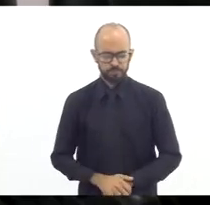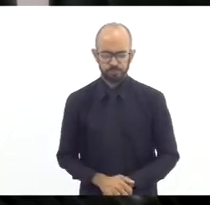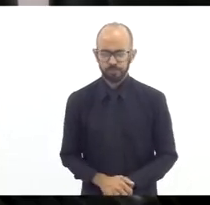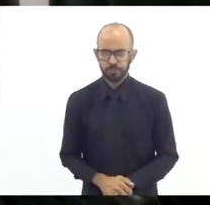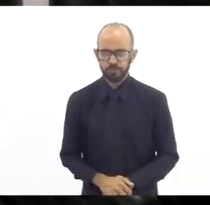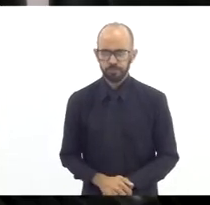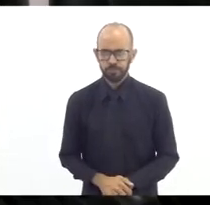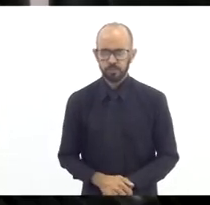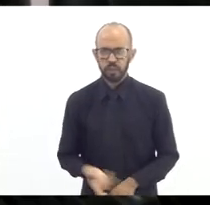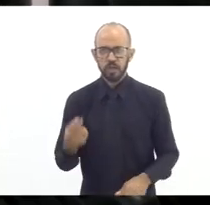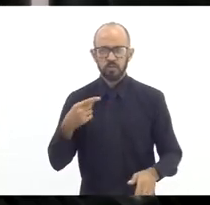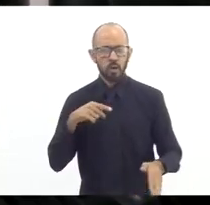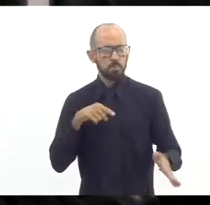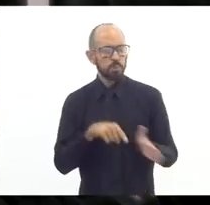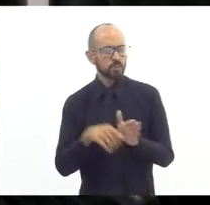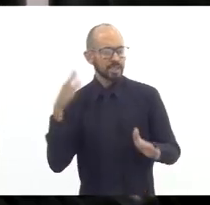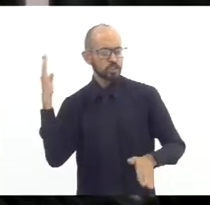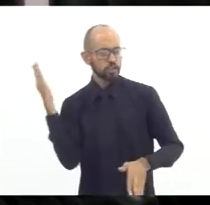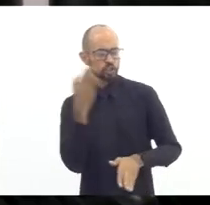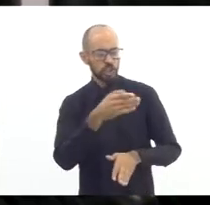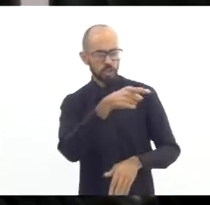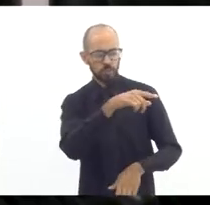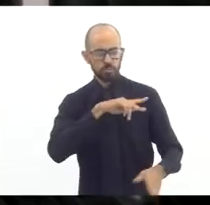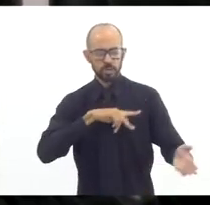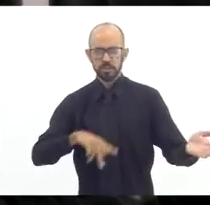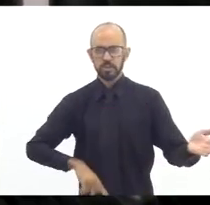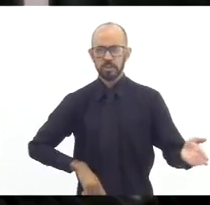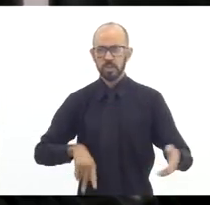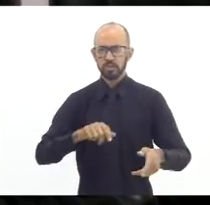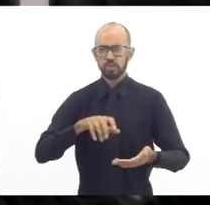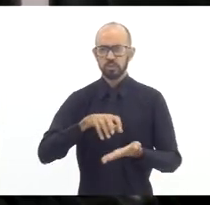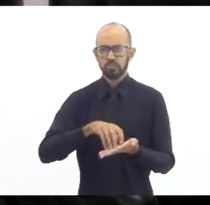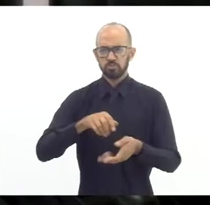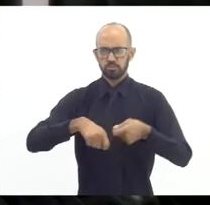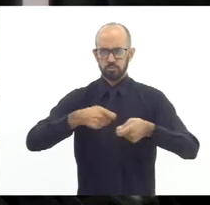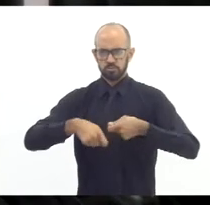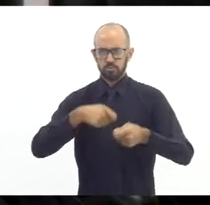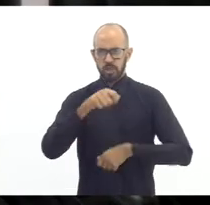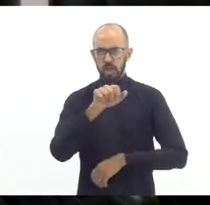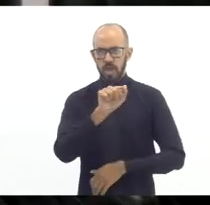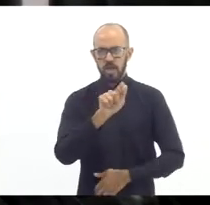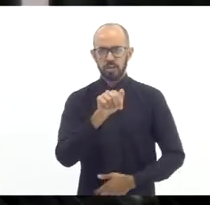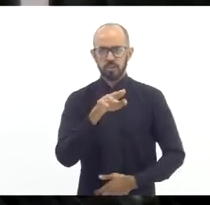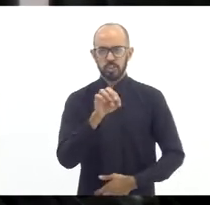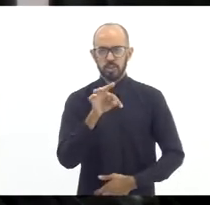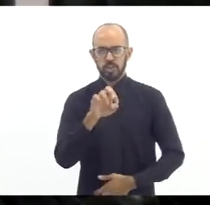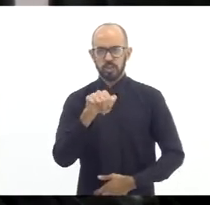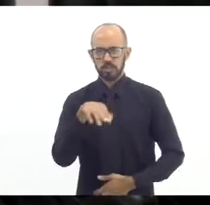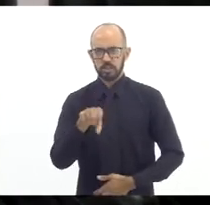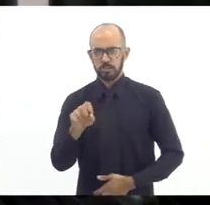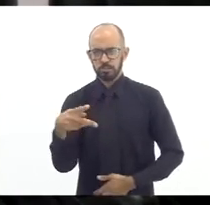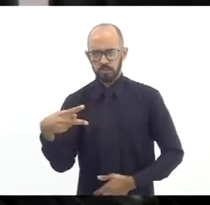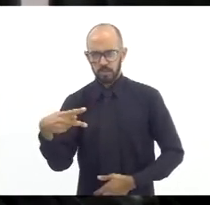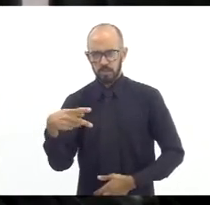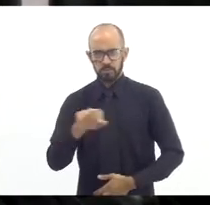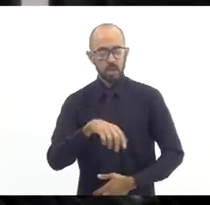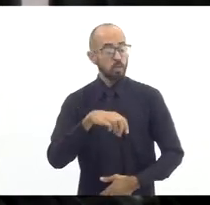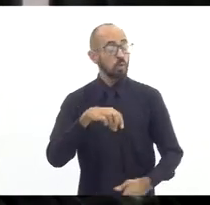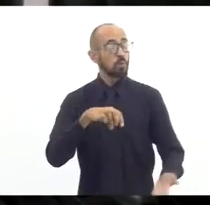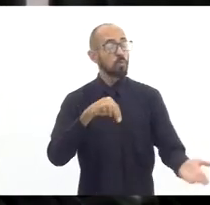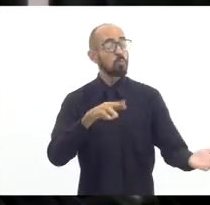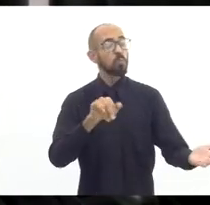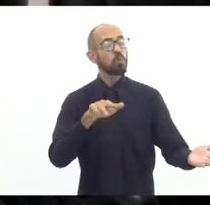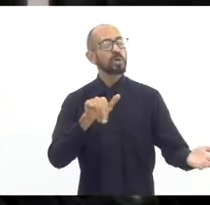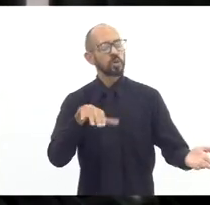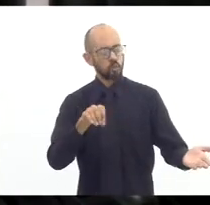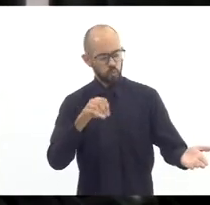Vou fazer perguntas ao presidente da Getransp, conselheiro Murilo Leal, bom dia. Então,